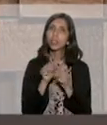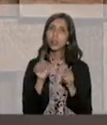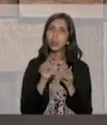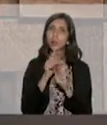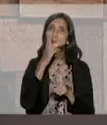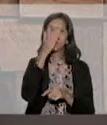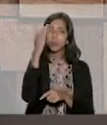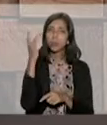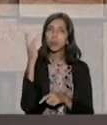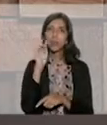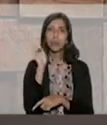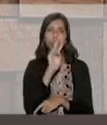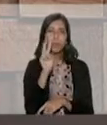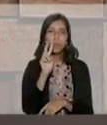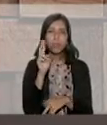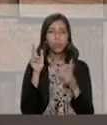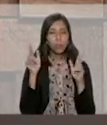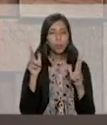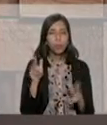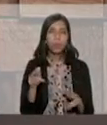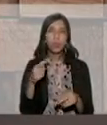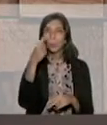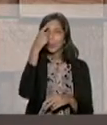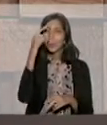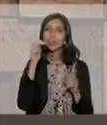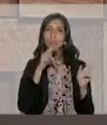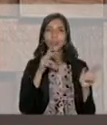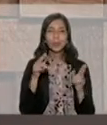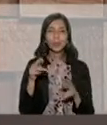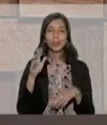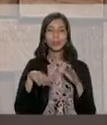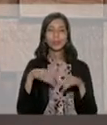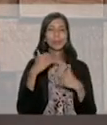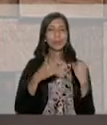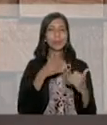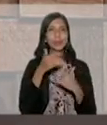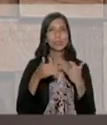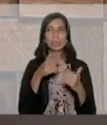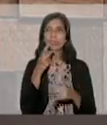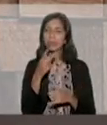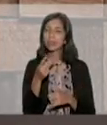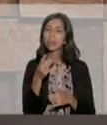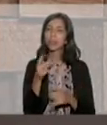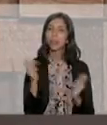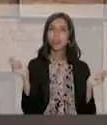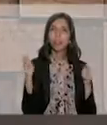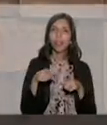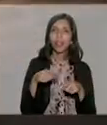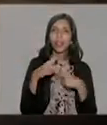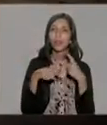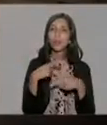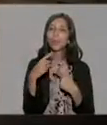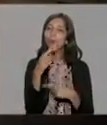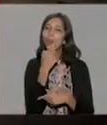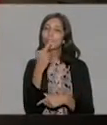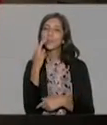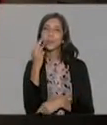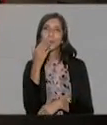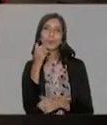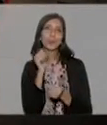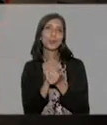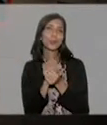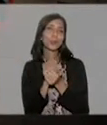escolhe também pessoas que têm uma visão de mundo próxima, que a gente sempre brinca com isso, né? Que a gente possa depois jantar juntas,